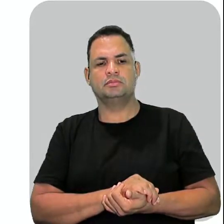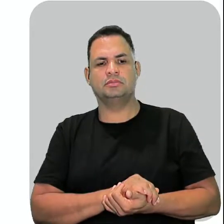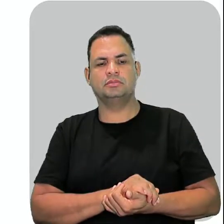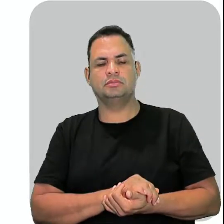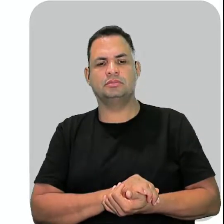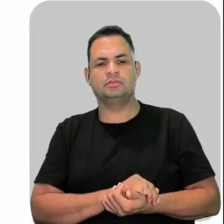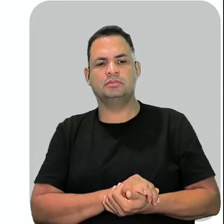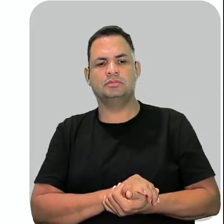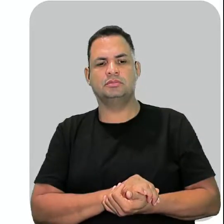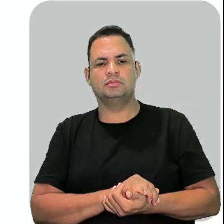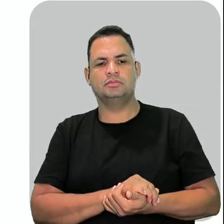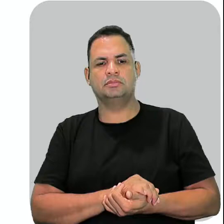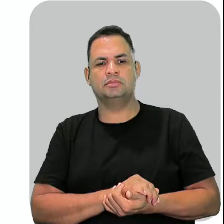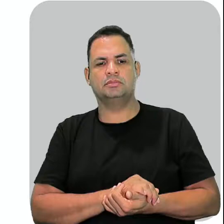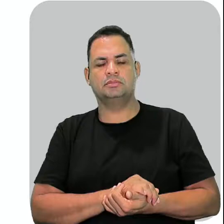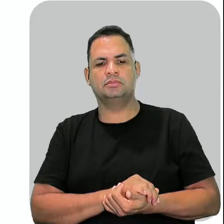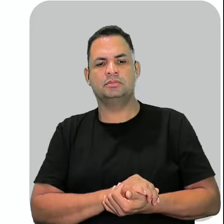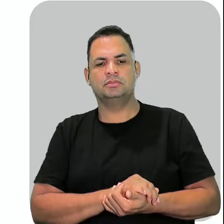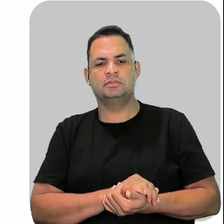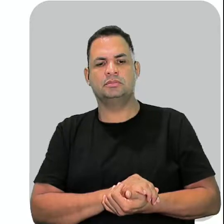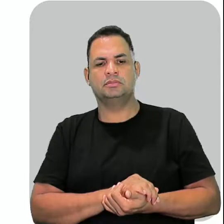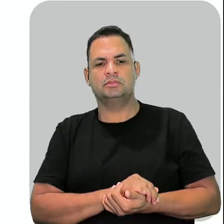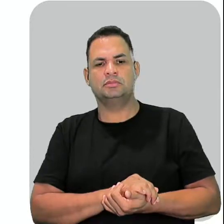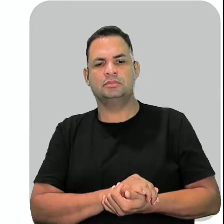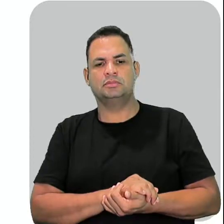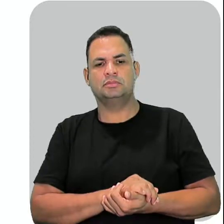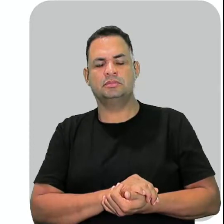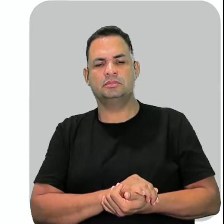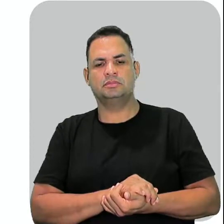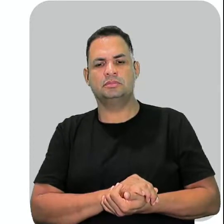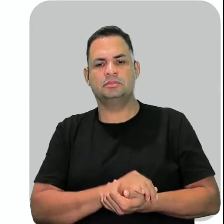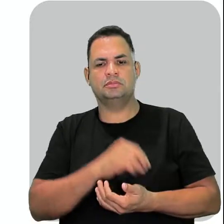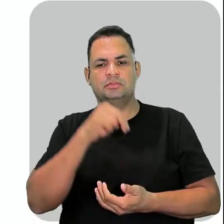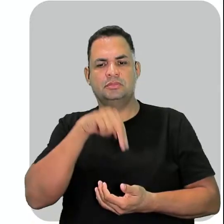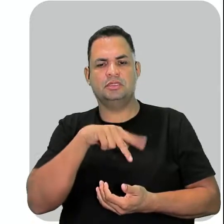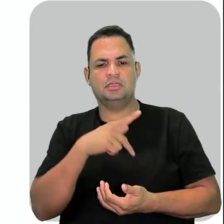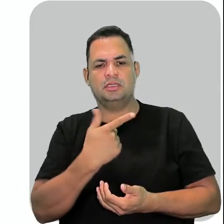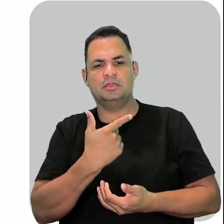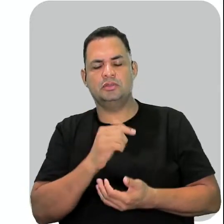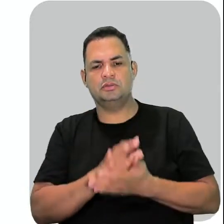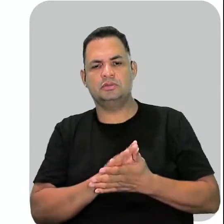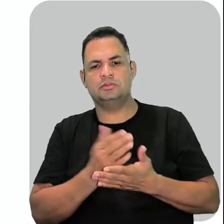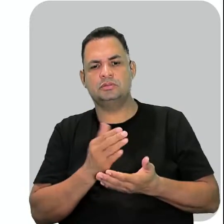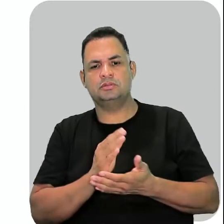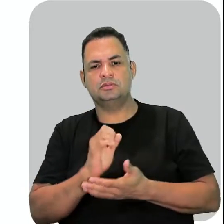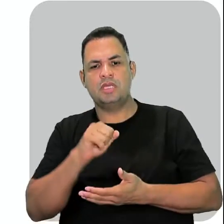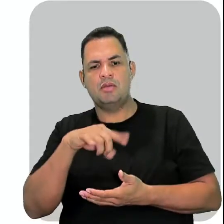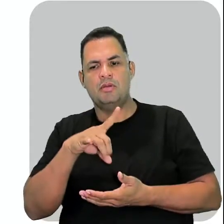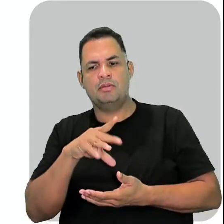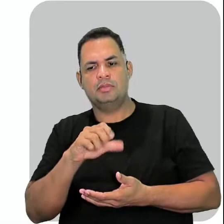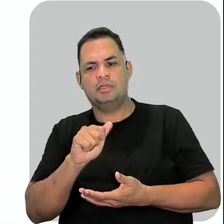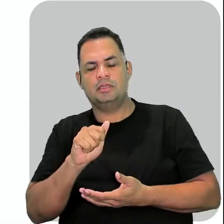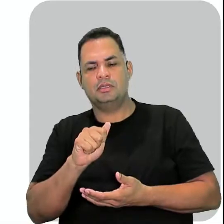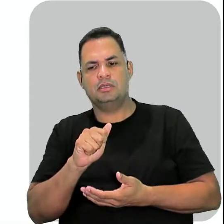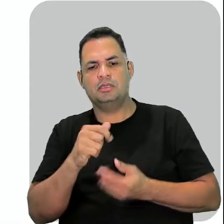ó, carbonila ligada com o nitrogênio, nós temos quem? Nós temos uma